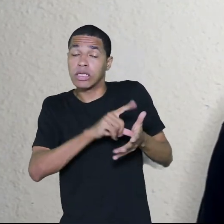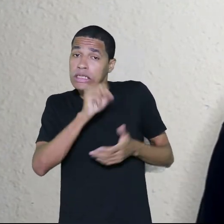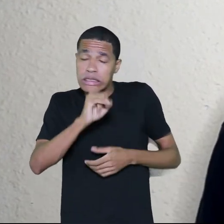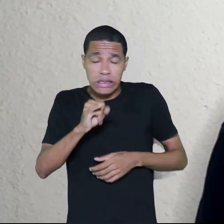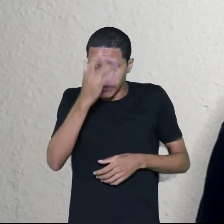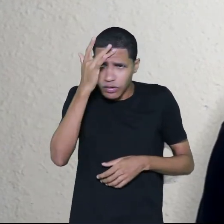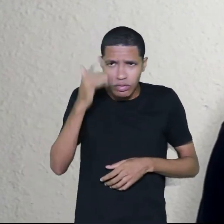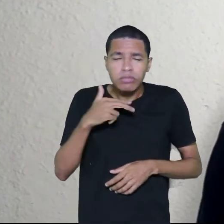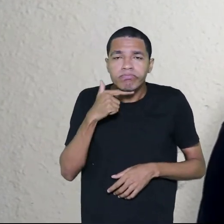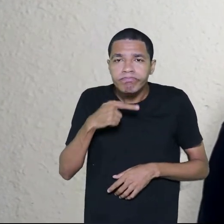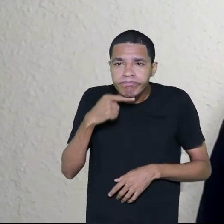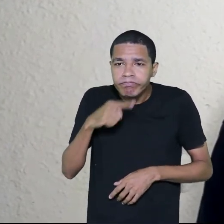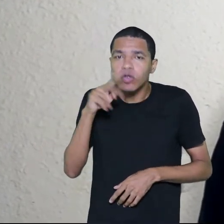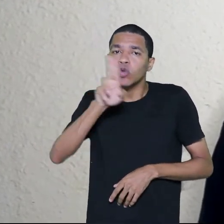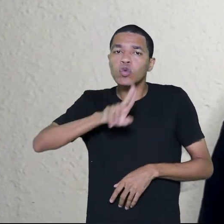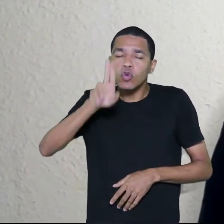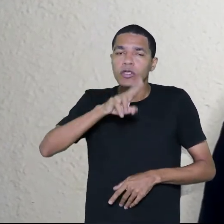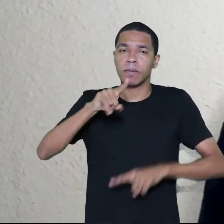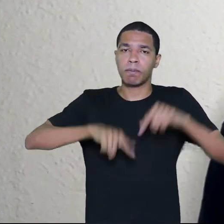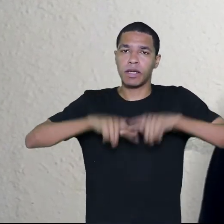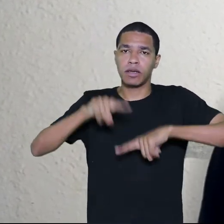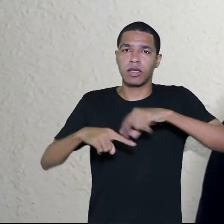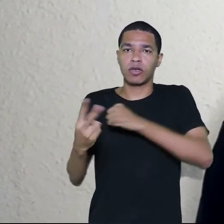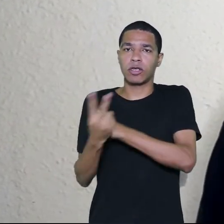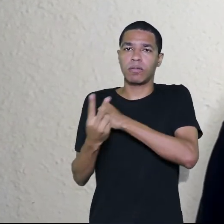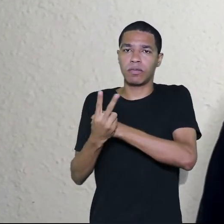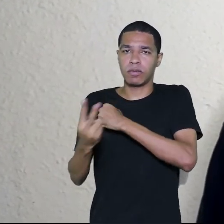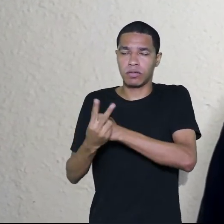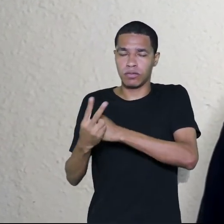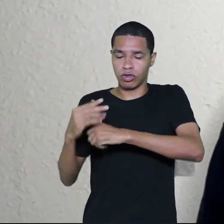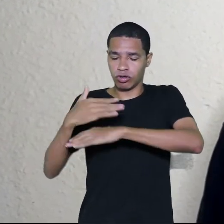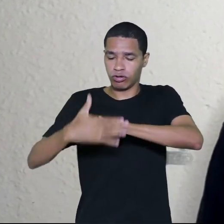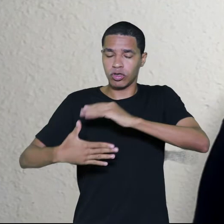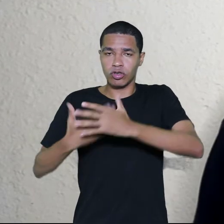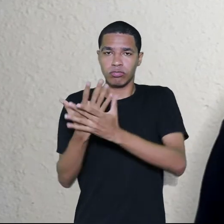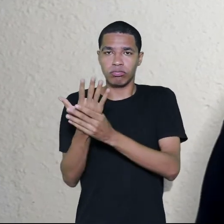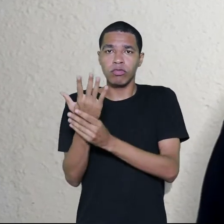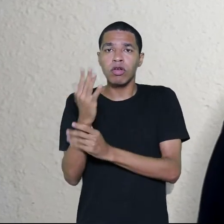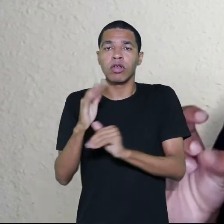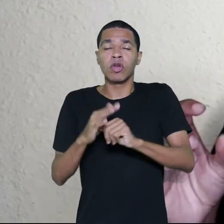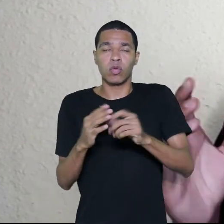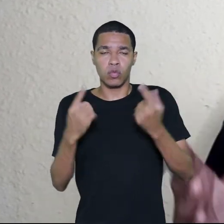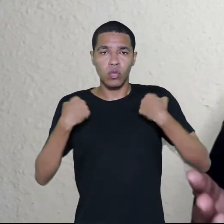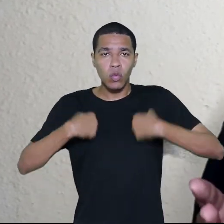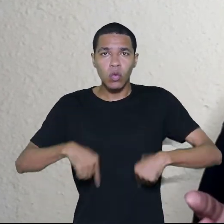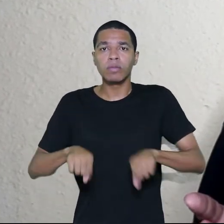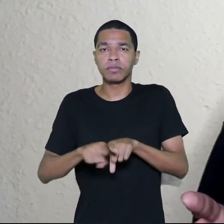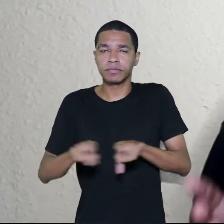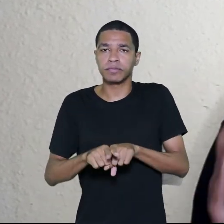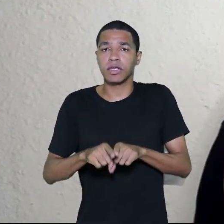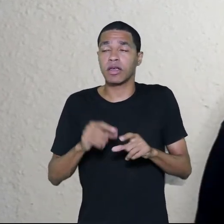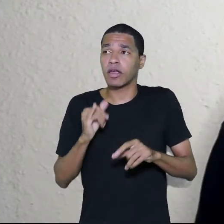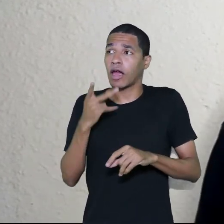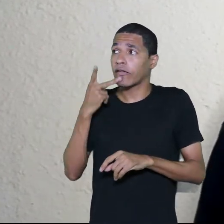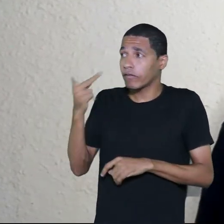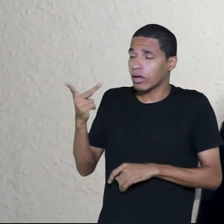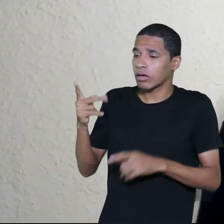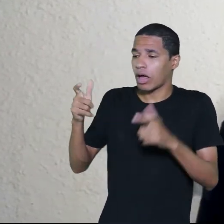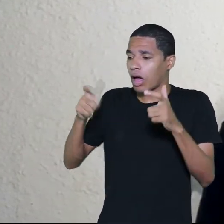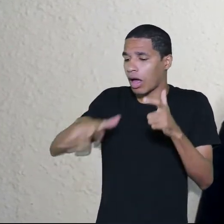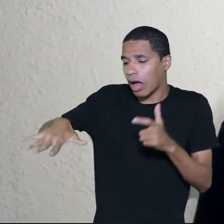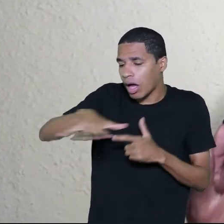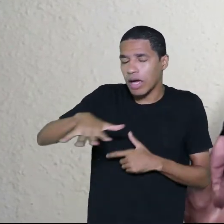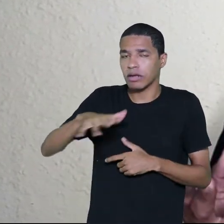é aconselhável que você use equipamentos isolantes nas partes vivas do corpo, ou então que informe as áreas que você não